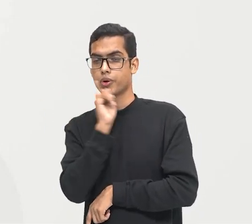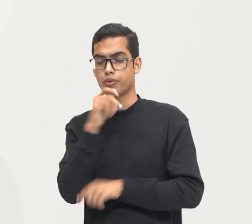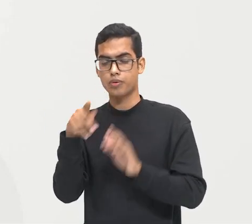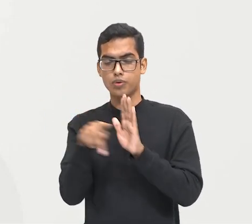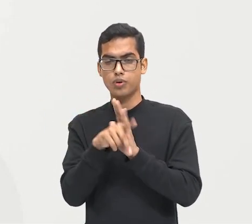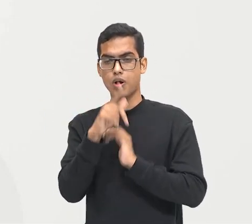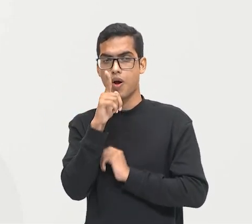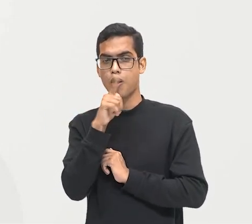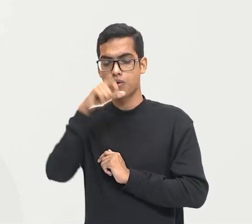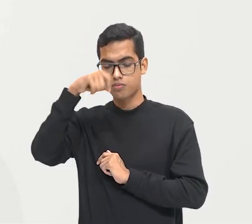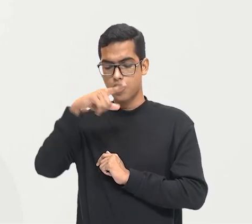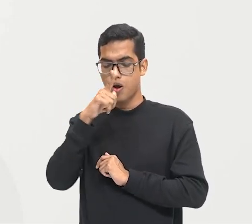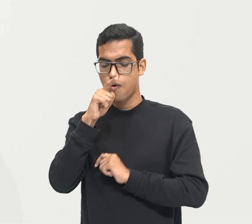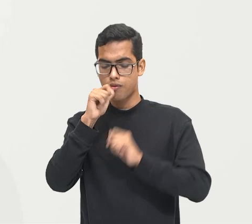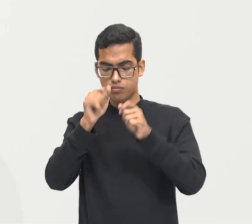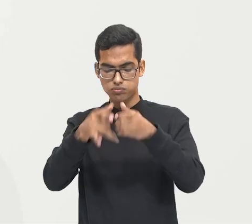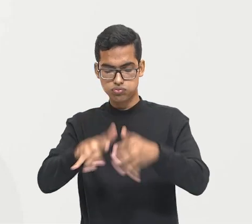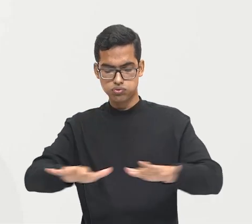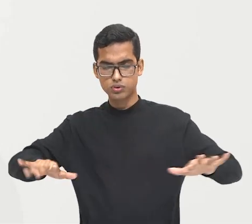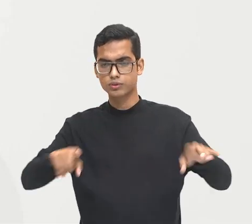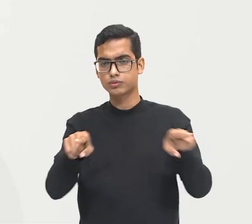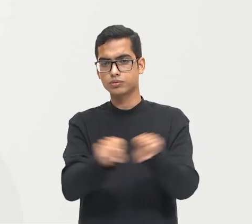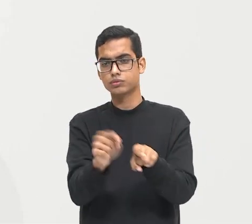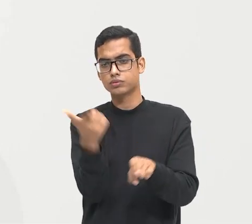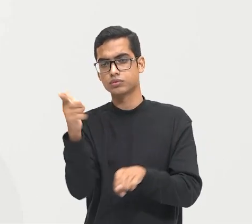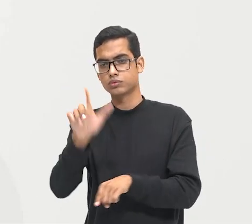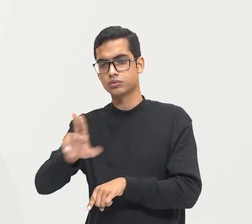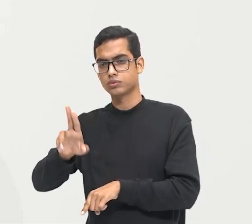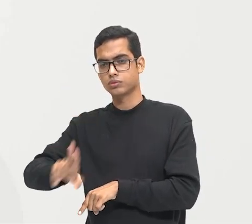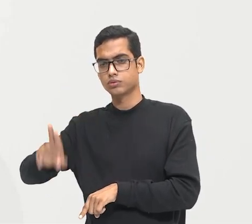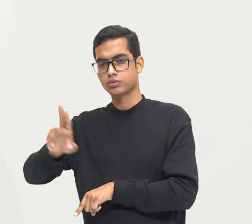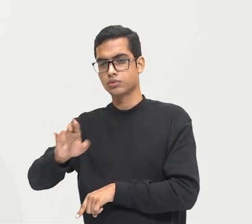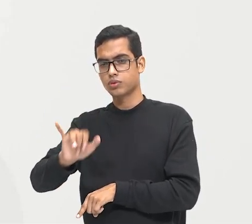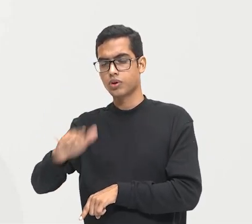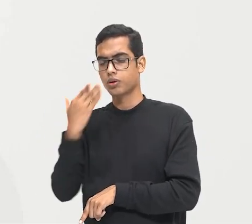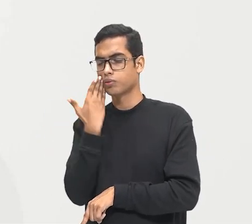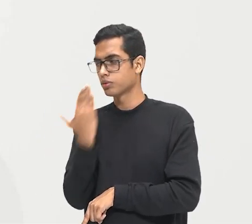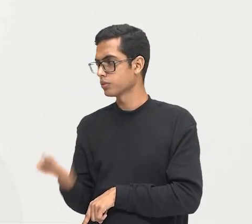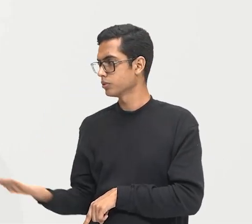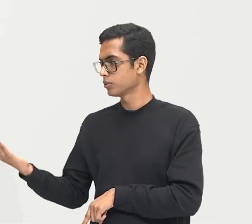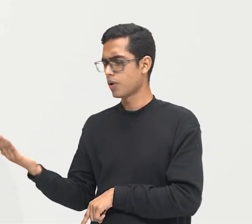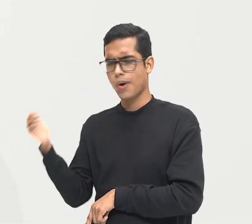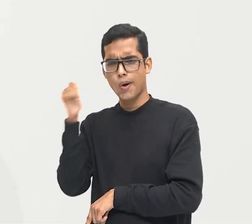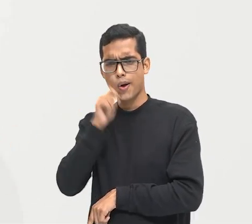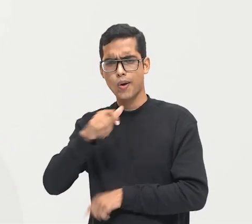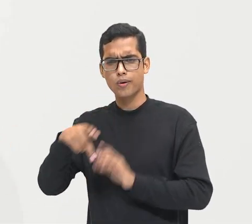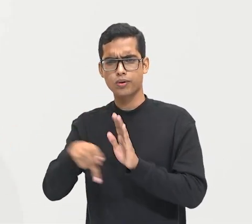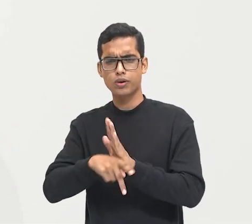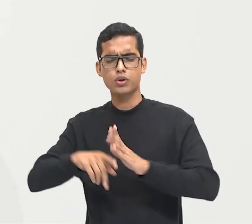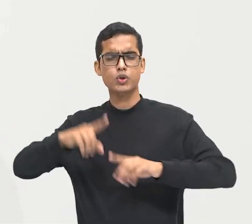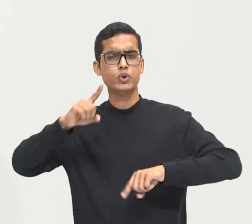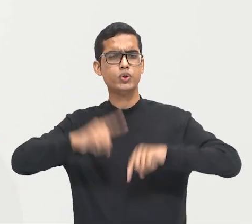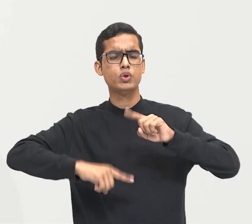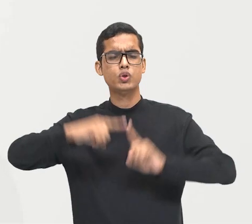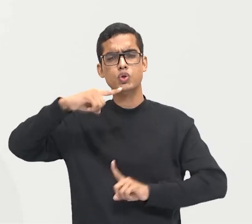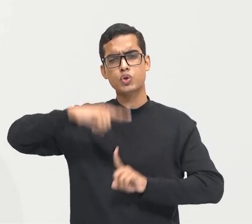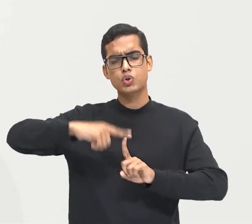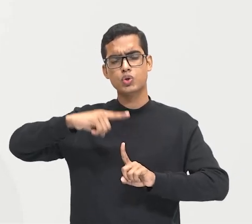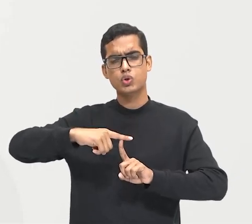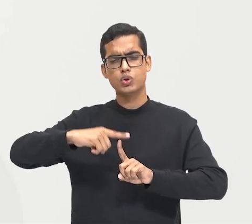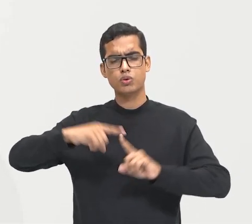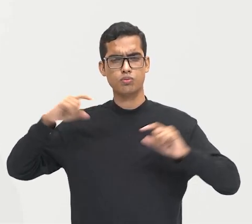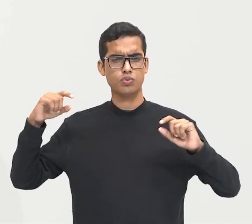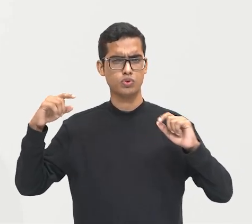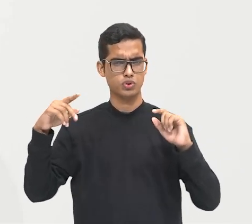água, certo? E nessa outra imagem você observa ali, ó, uma mulher fazendo uma atividade física, né, que está super na moda